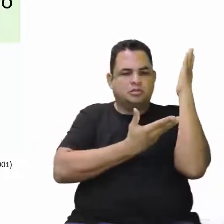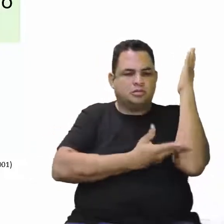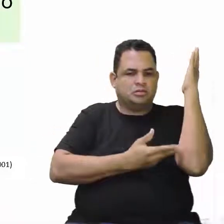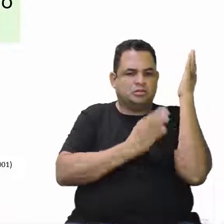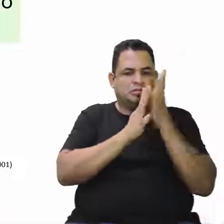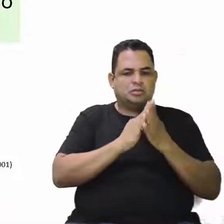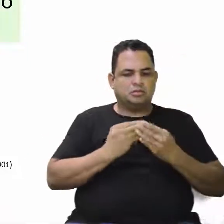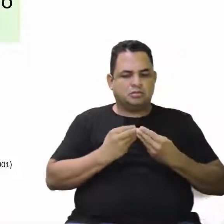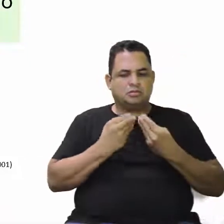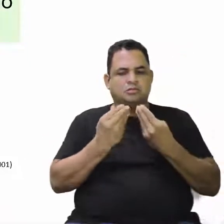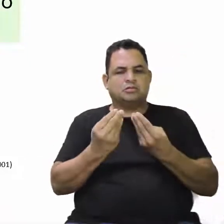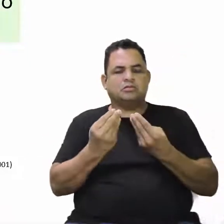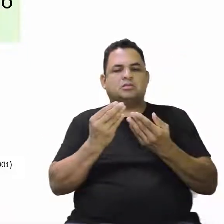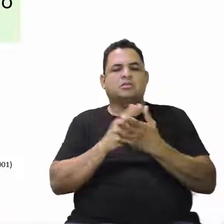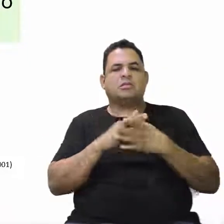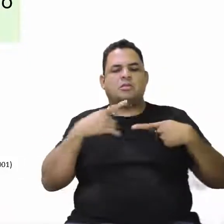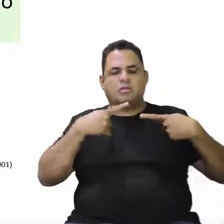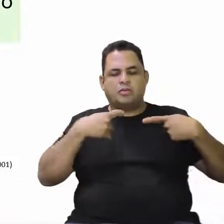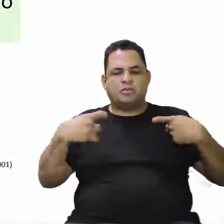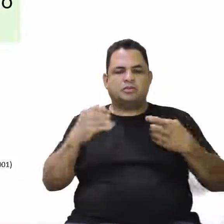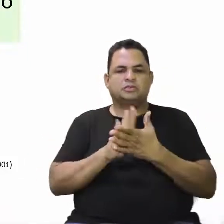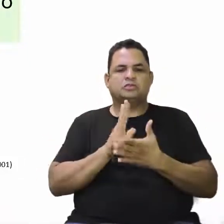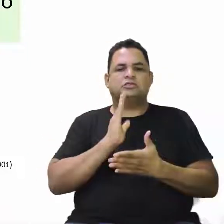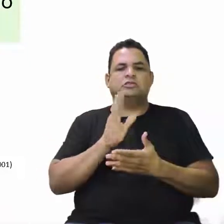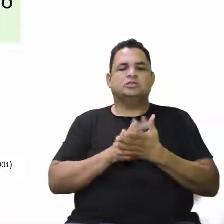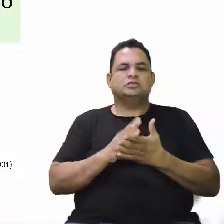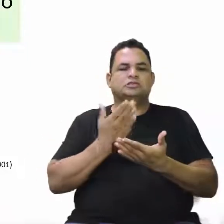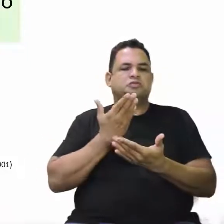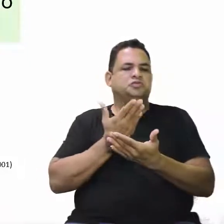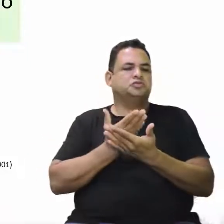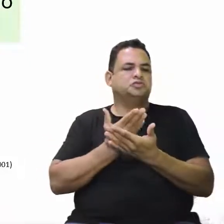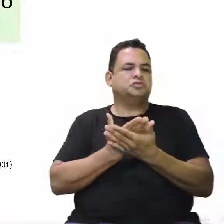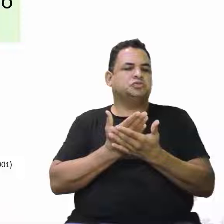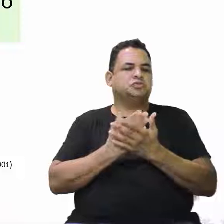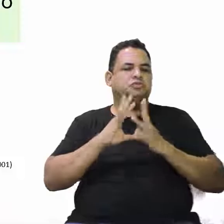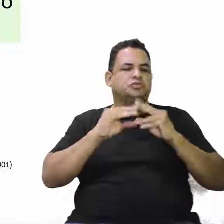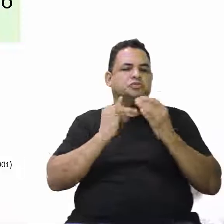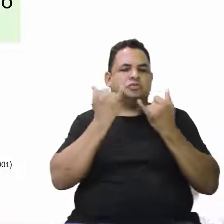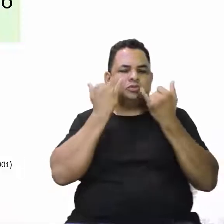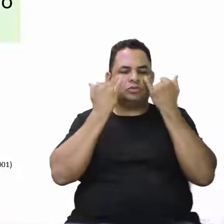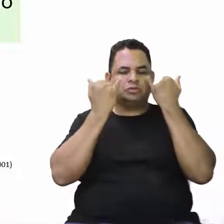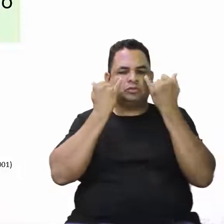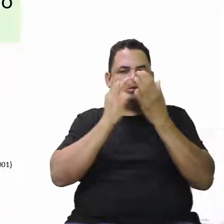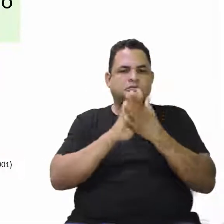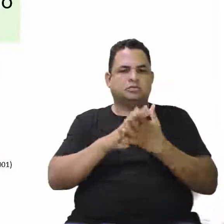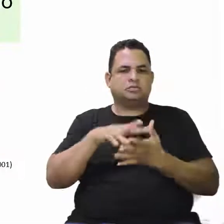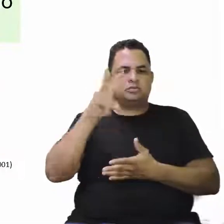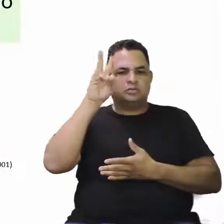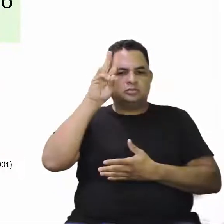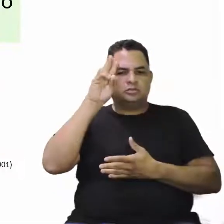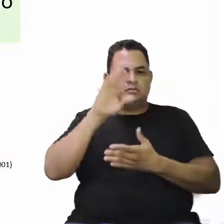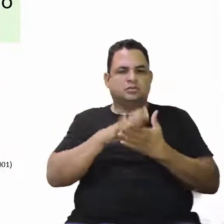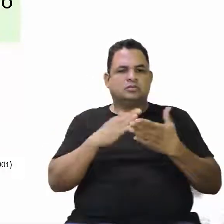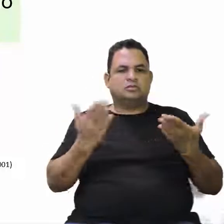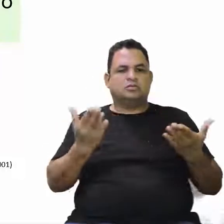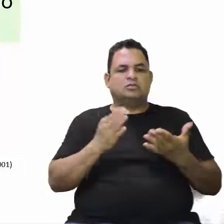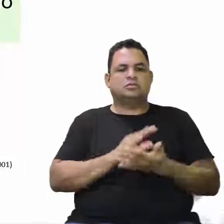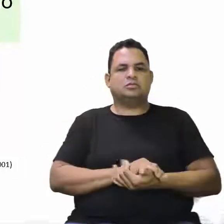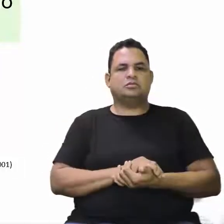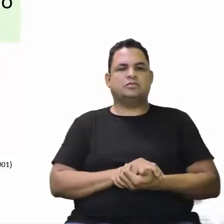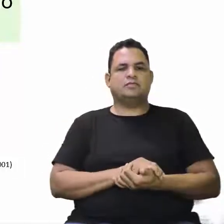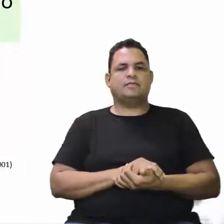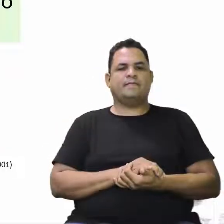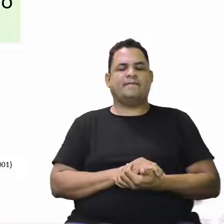atender a guerra. Então, vocês já estudaram todas essas informações de história. Beleza? Só estou relembrando para vocês esses